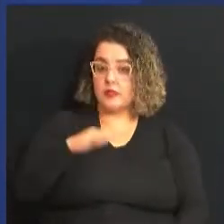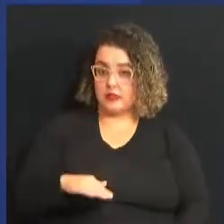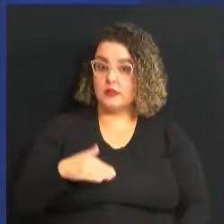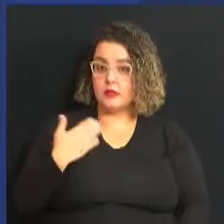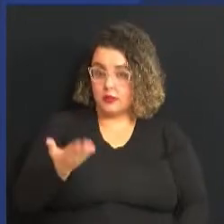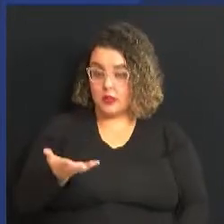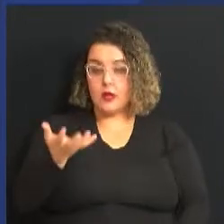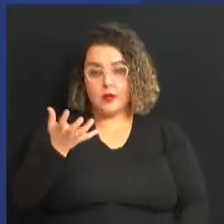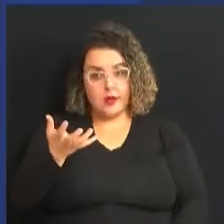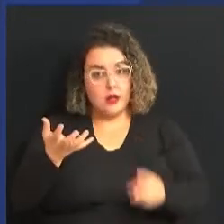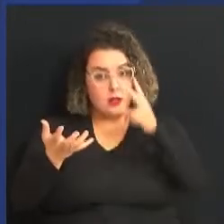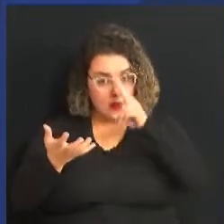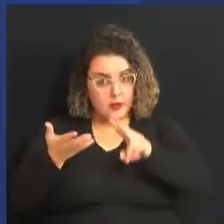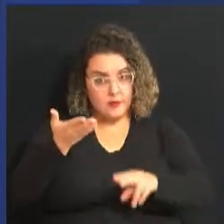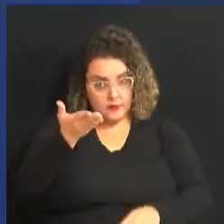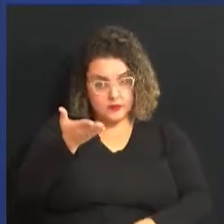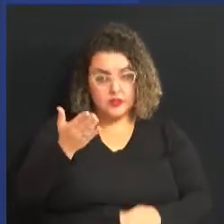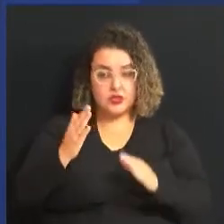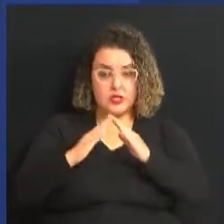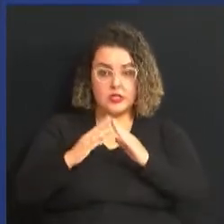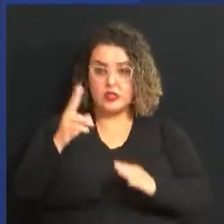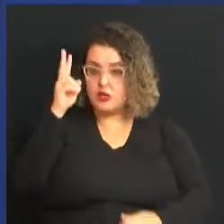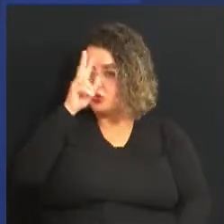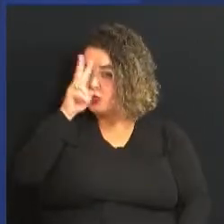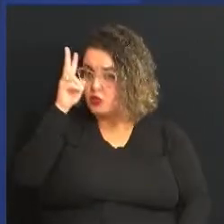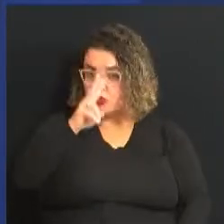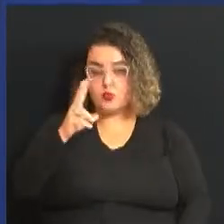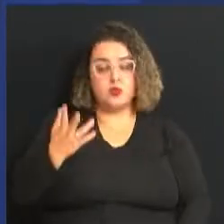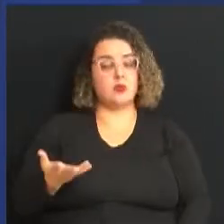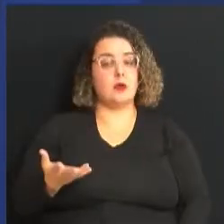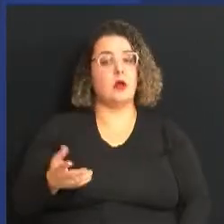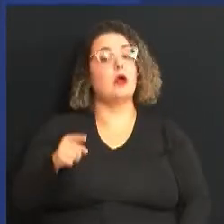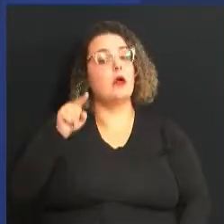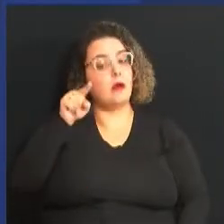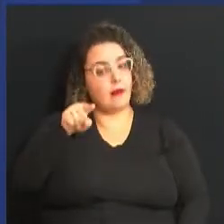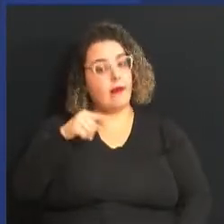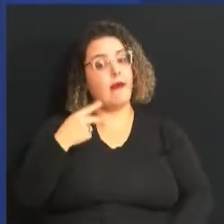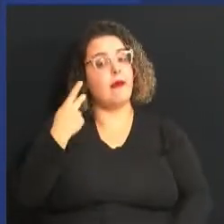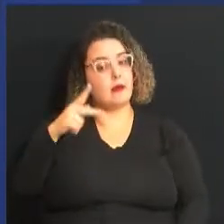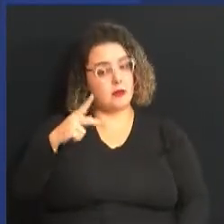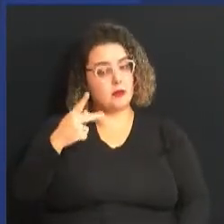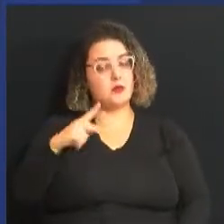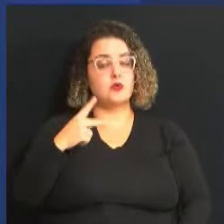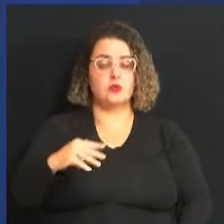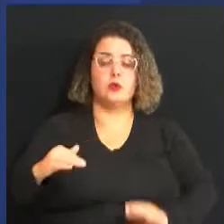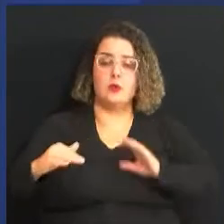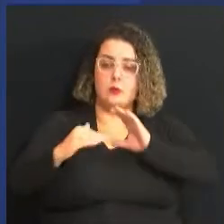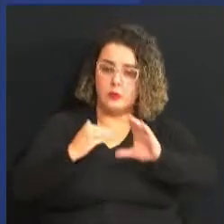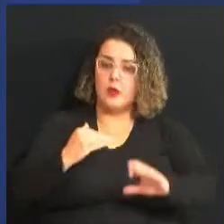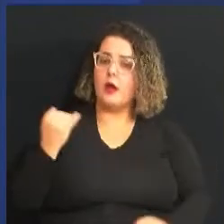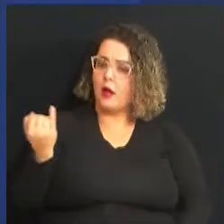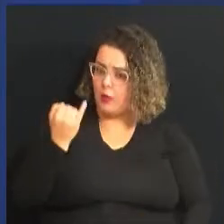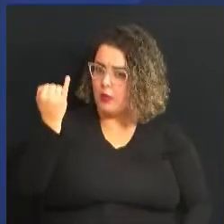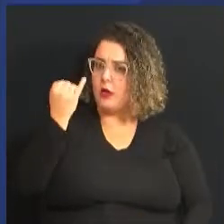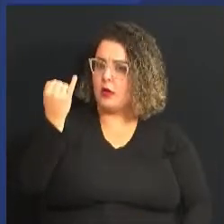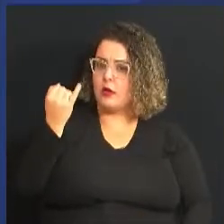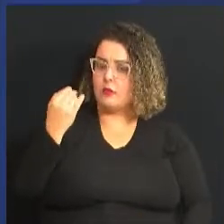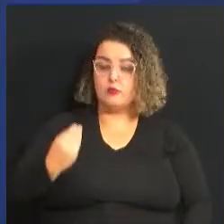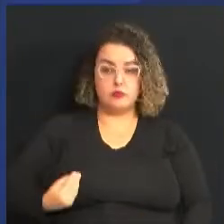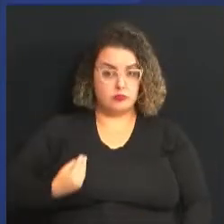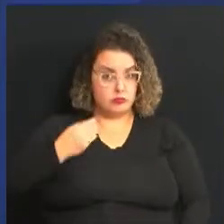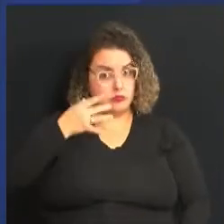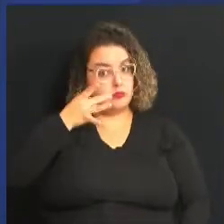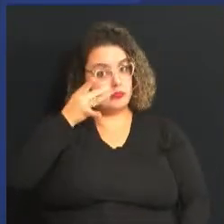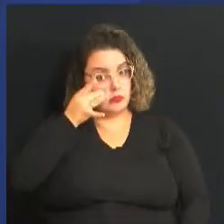você de casa que a sua participação é sempre muito importante, ainda mais porque a gente está ao vivo e eu quero tirar todas as